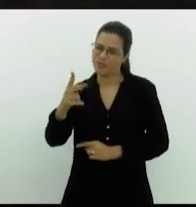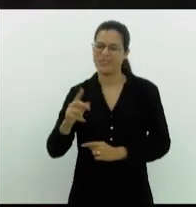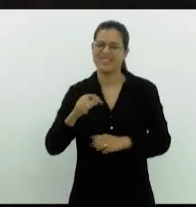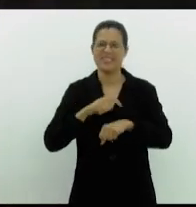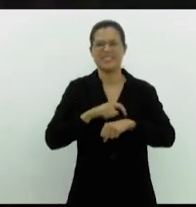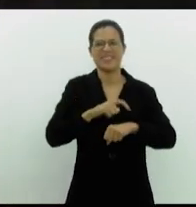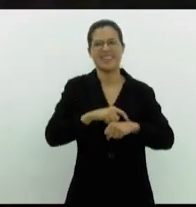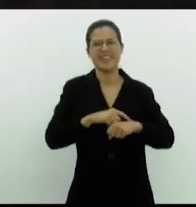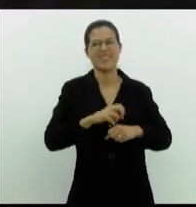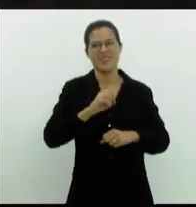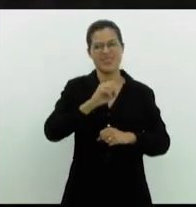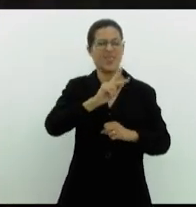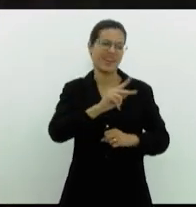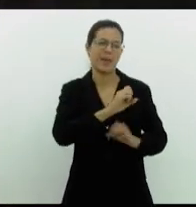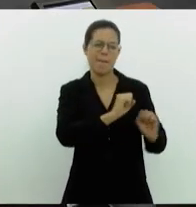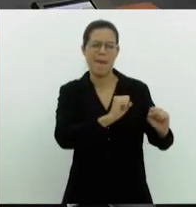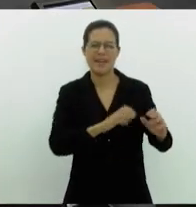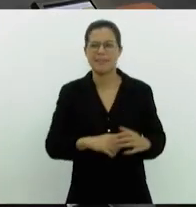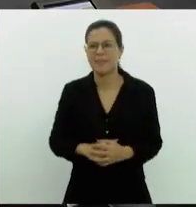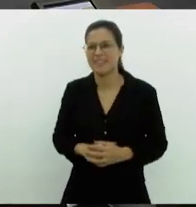Ele pode, tudo bem, tudo bem, tudo bem.